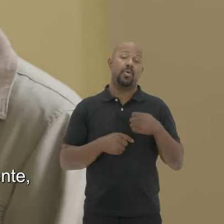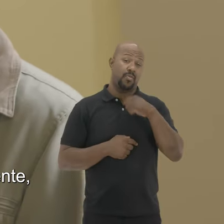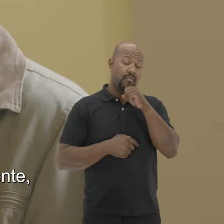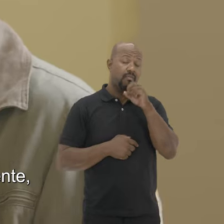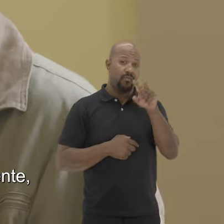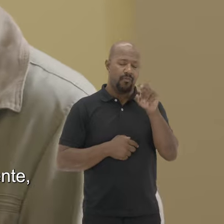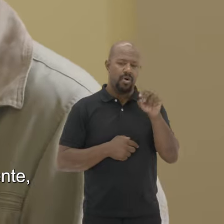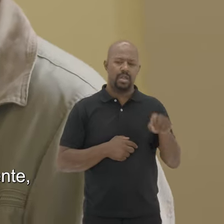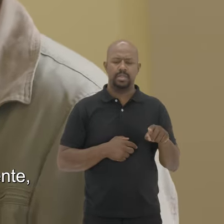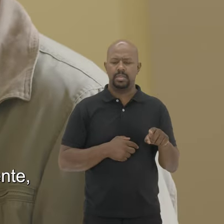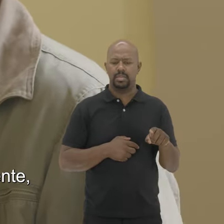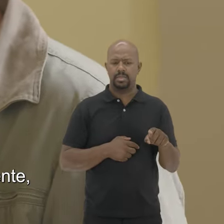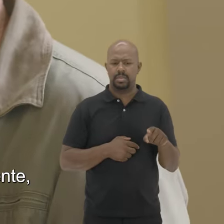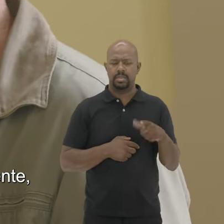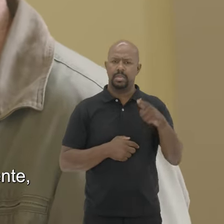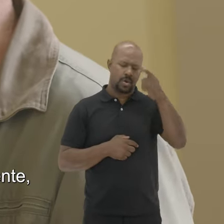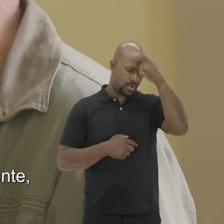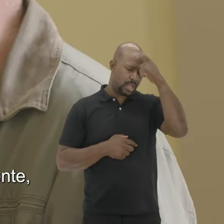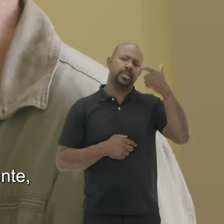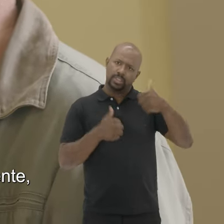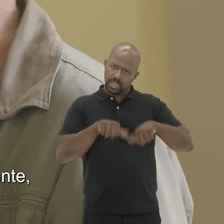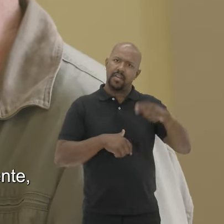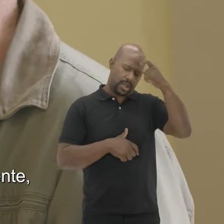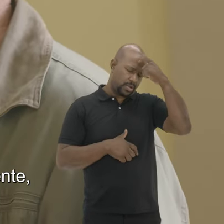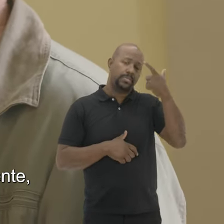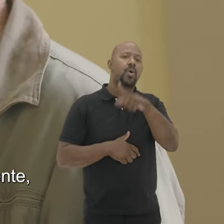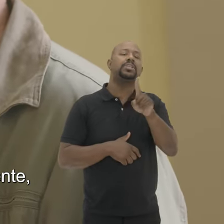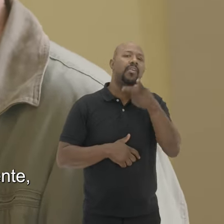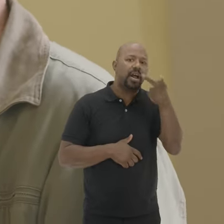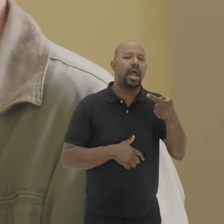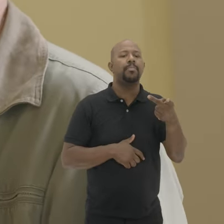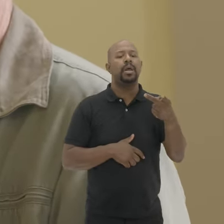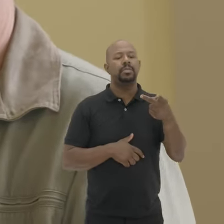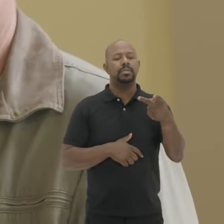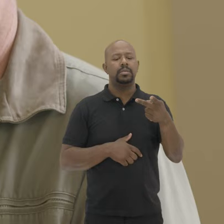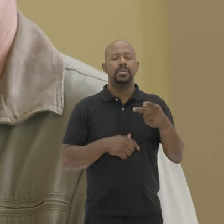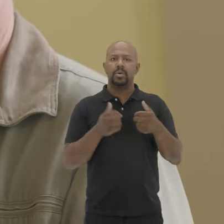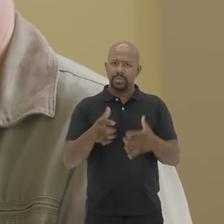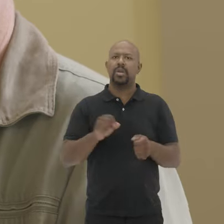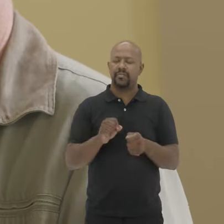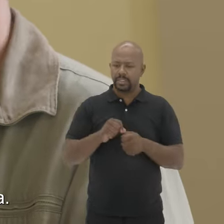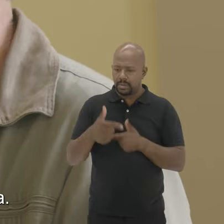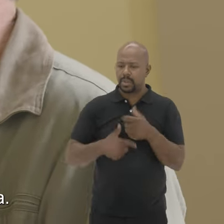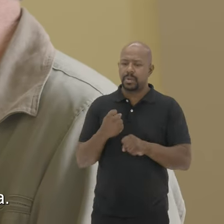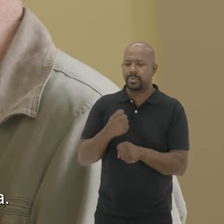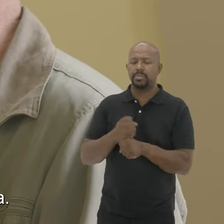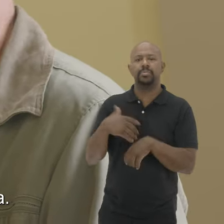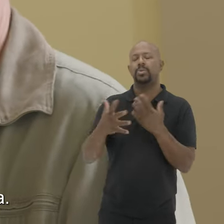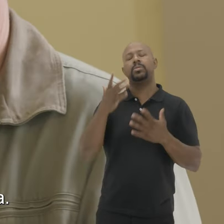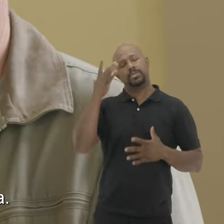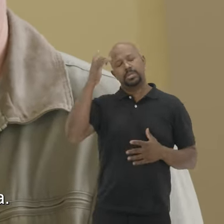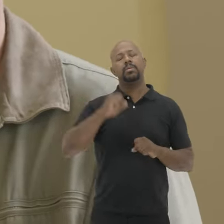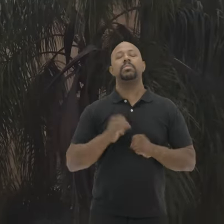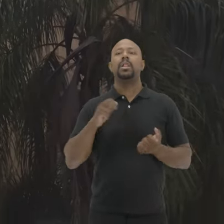avô Hildo Guerra. No consciente, ele ainda estava consciente, ele não conseguia falar, não conseguia. E começou a fazer também. E no outro dia ele